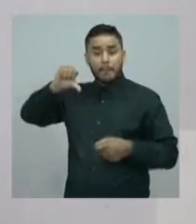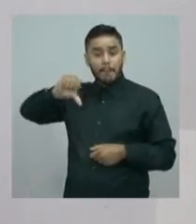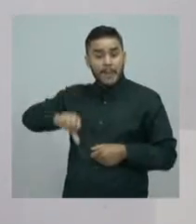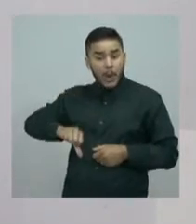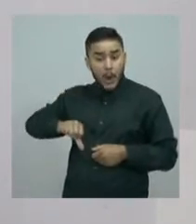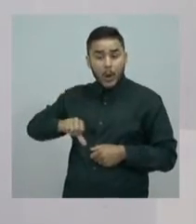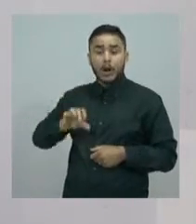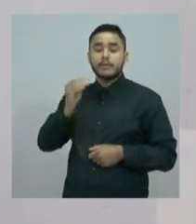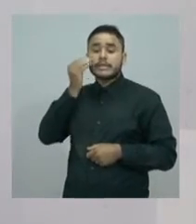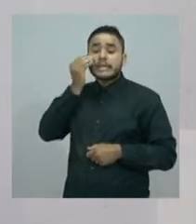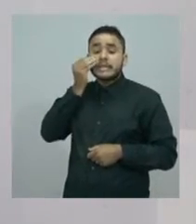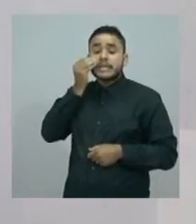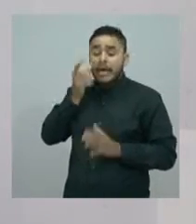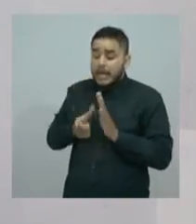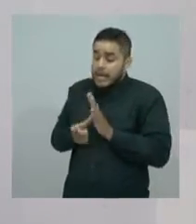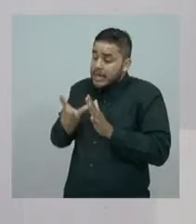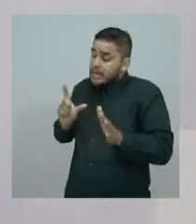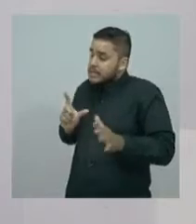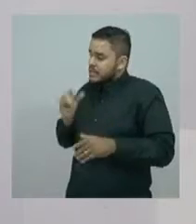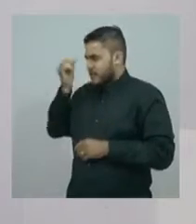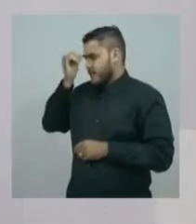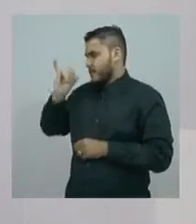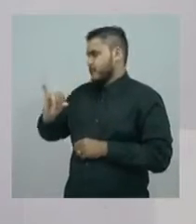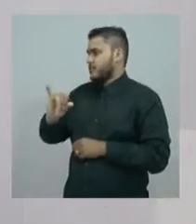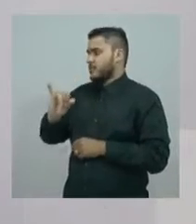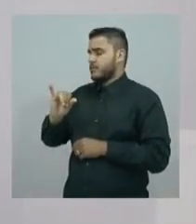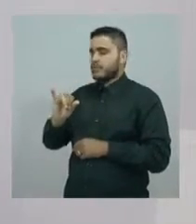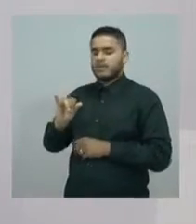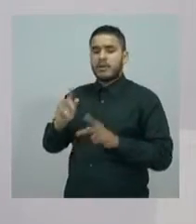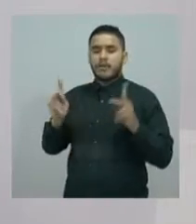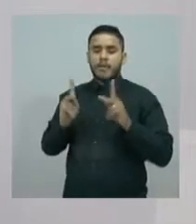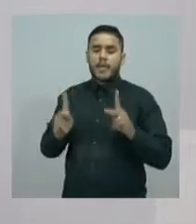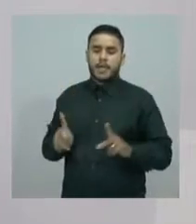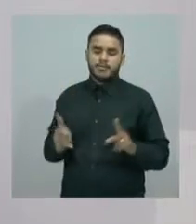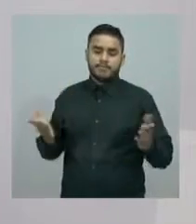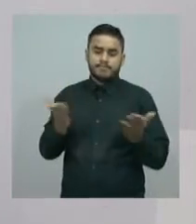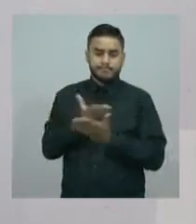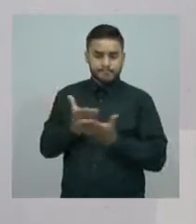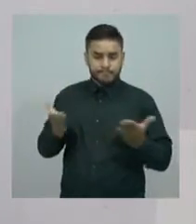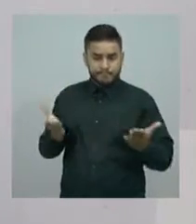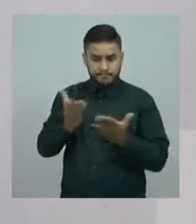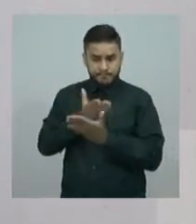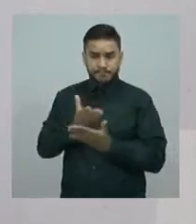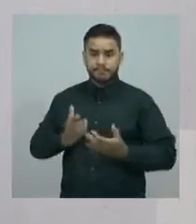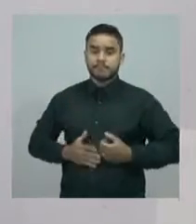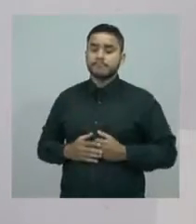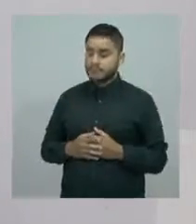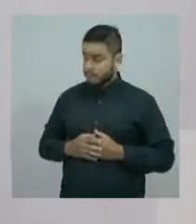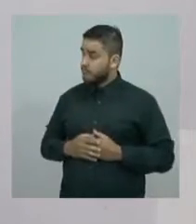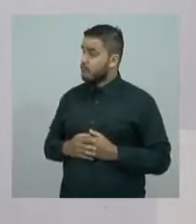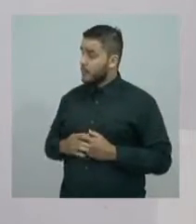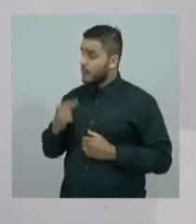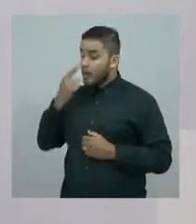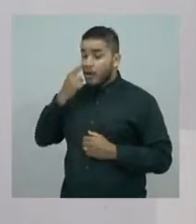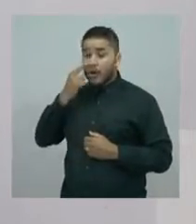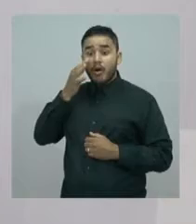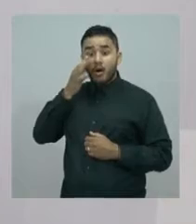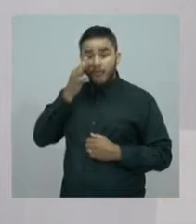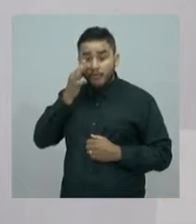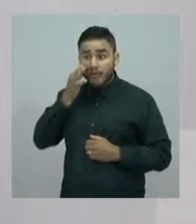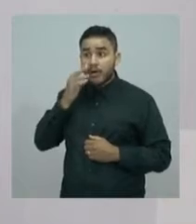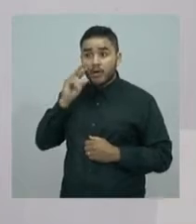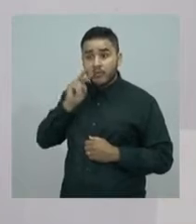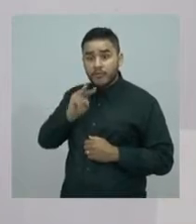importante do Ministério Público, né? Uma área muito importante, porque a gente vê isso, a gente presencia, a